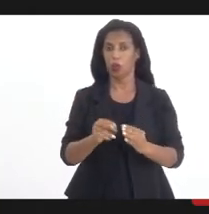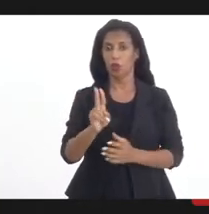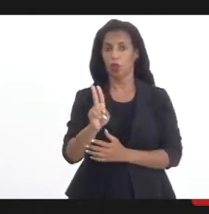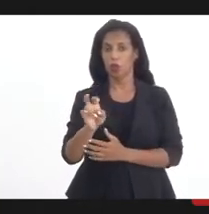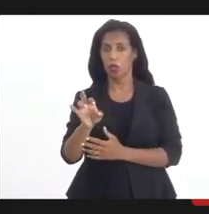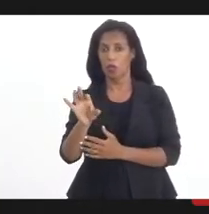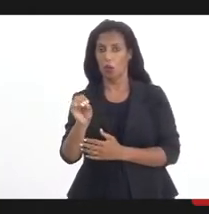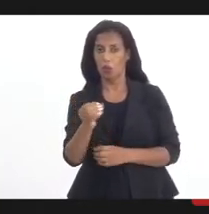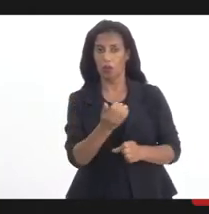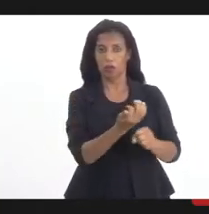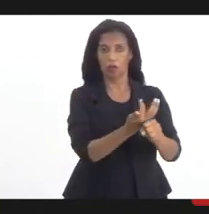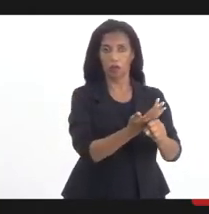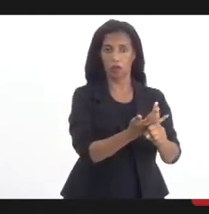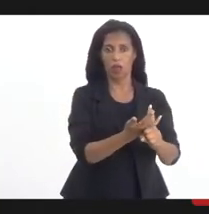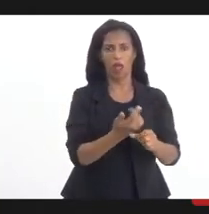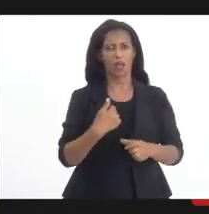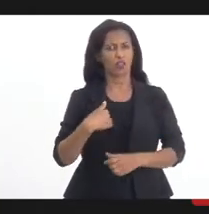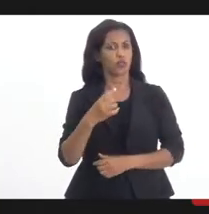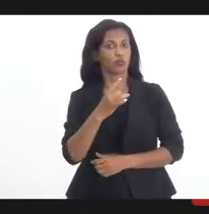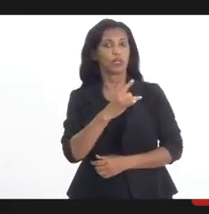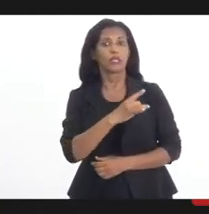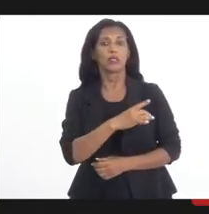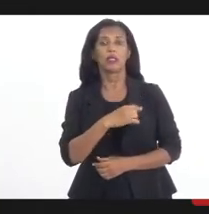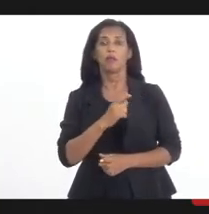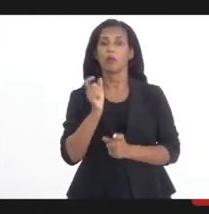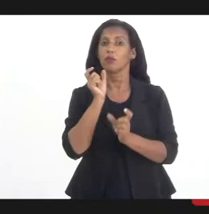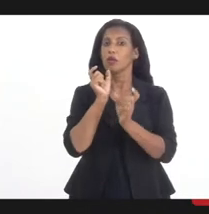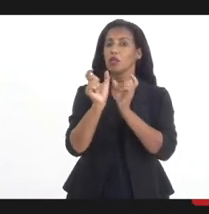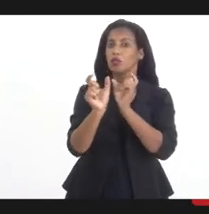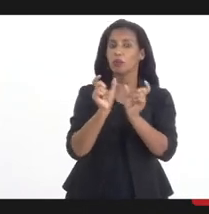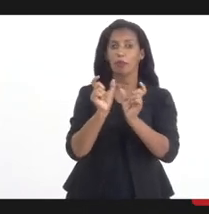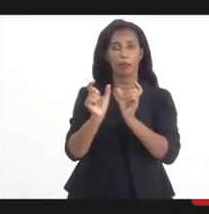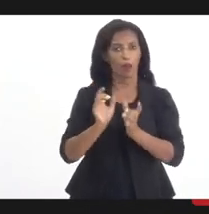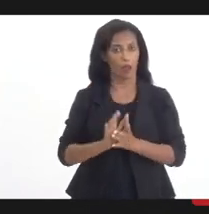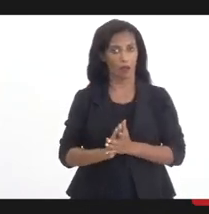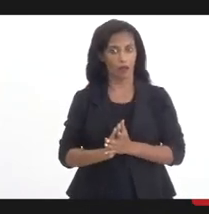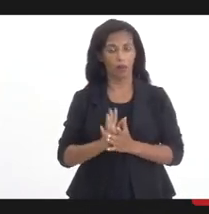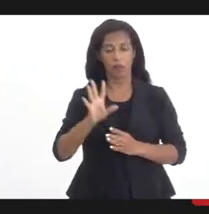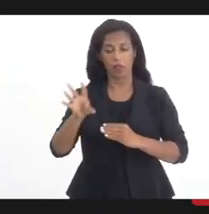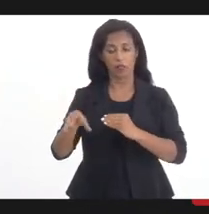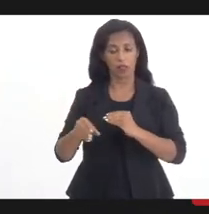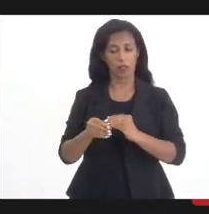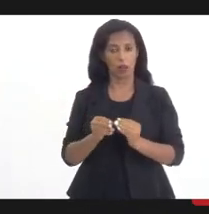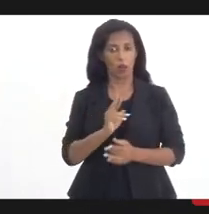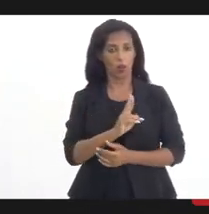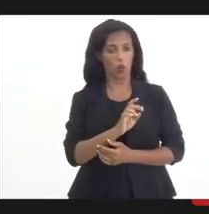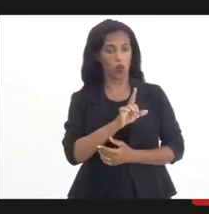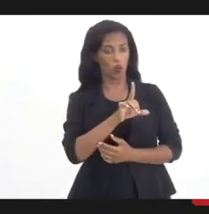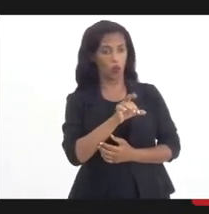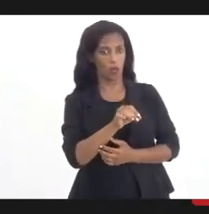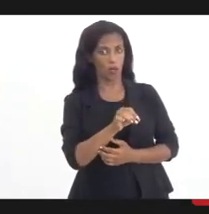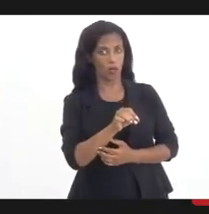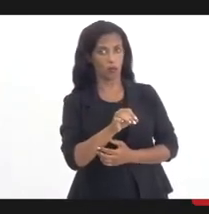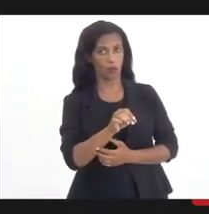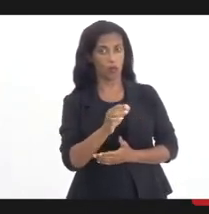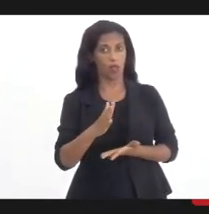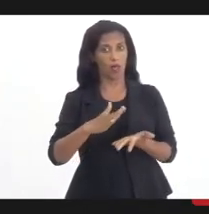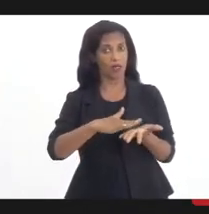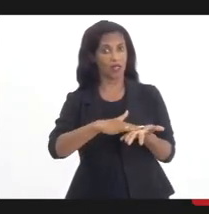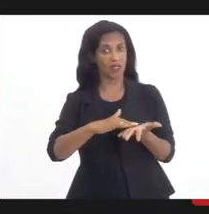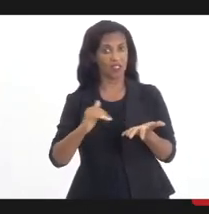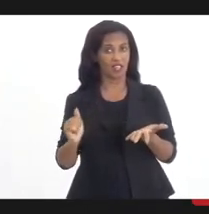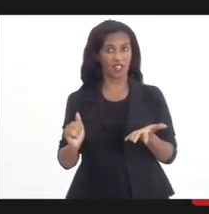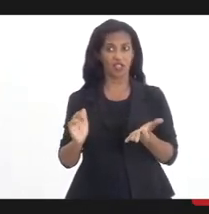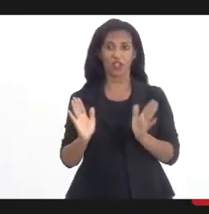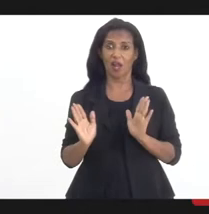ENF. A gente não tem que ter medo das palavras, pessoal. Para ser incorporada ao ERJ, ela tem que ser extinta como uma instituição própria. É inclusive o